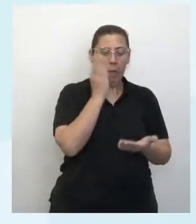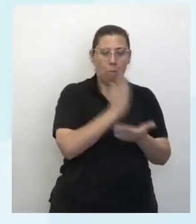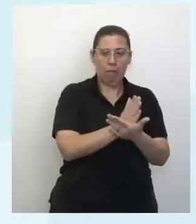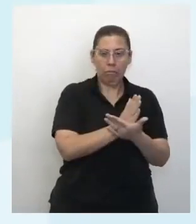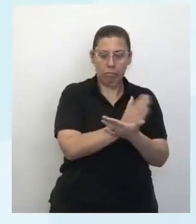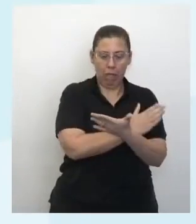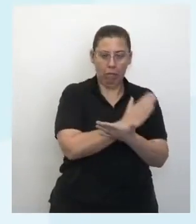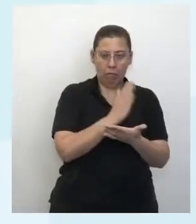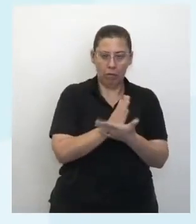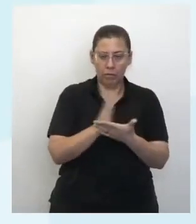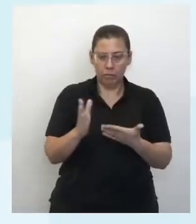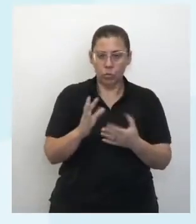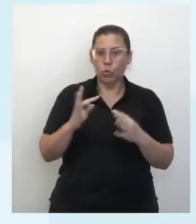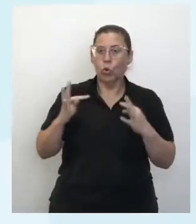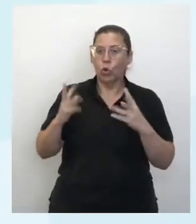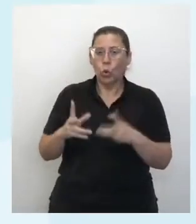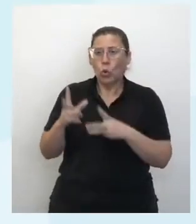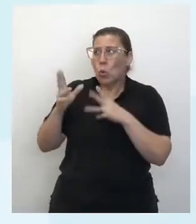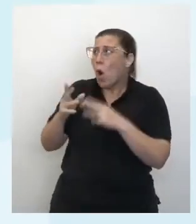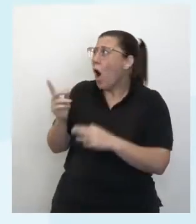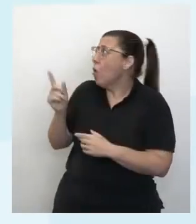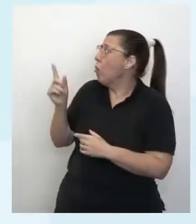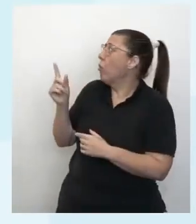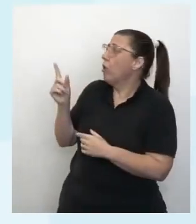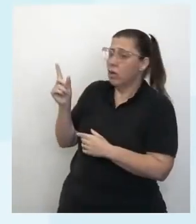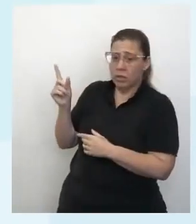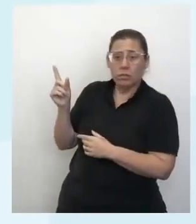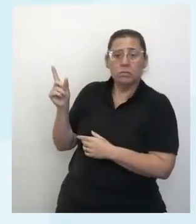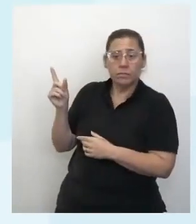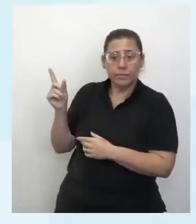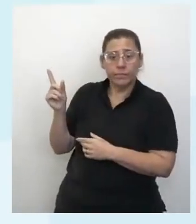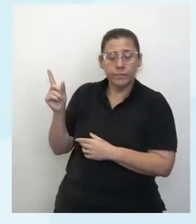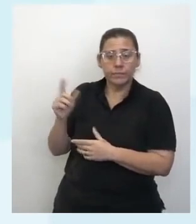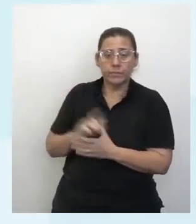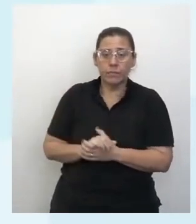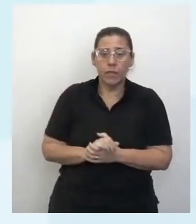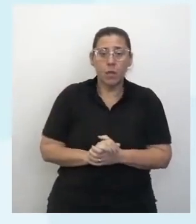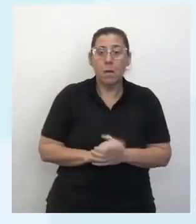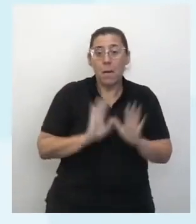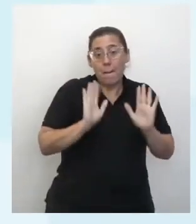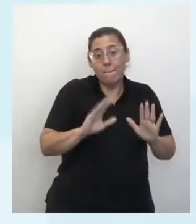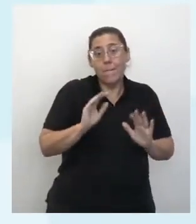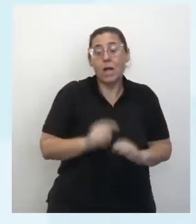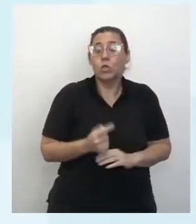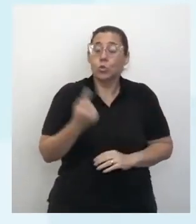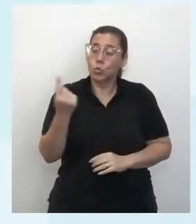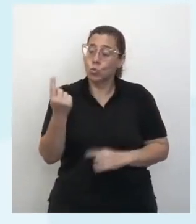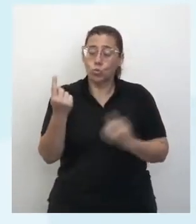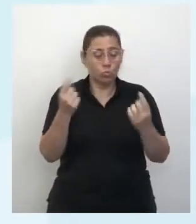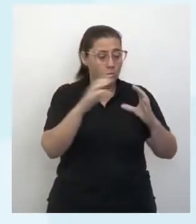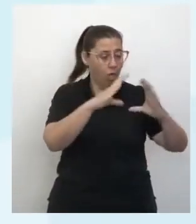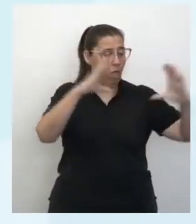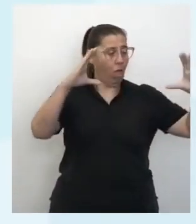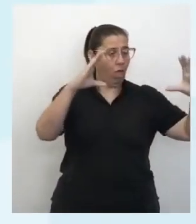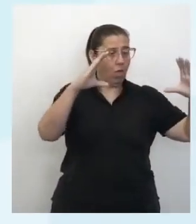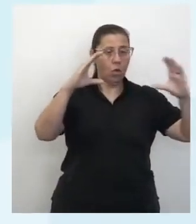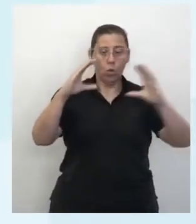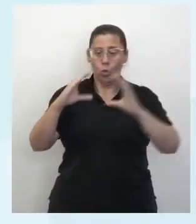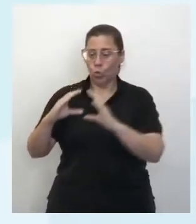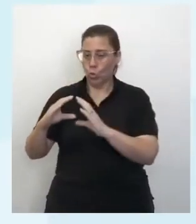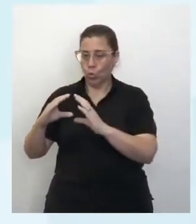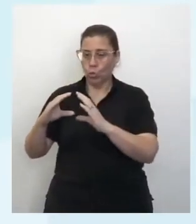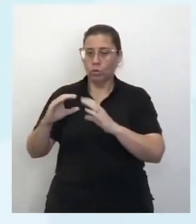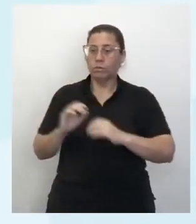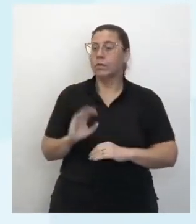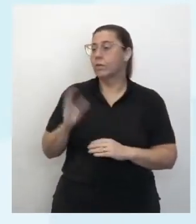todos os ângulos são iguais, as formas são iguais e um é a ampliação ou a redução do outro. E aí, no caso, o nosso